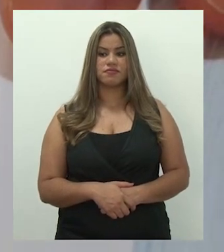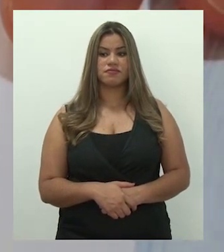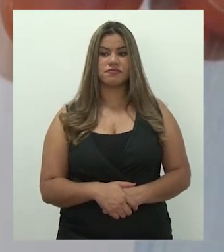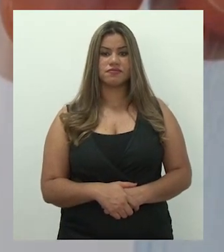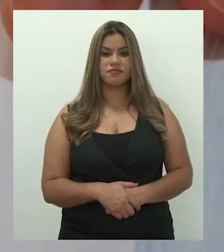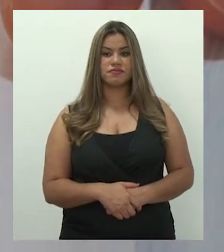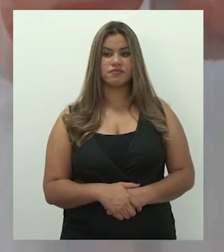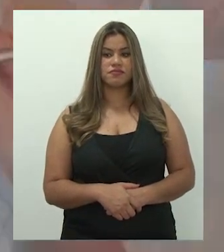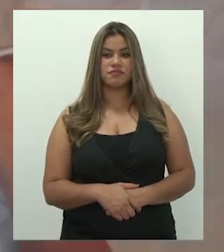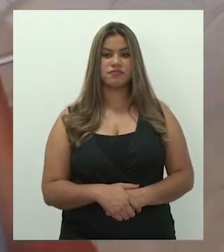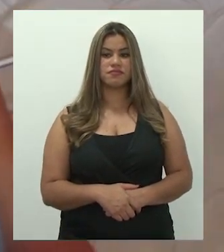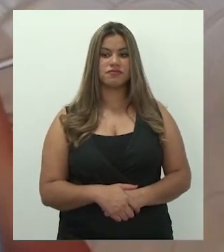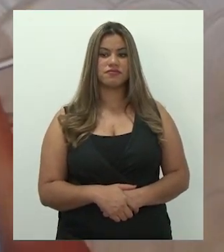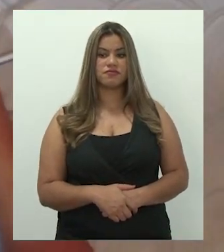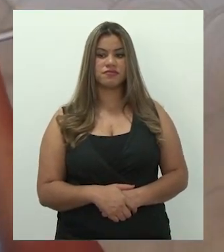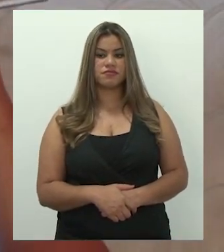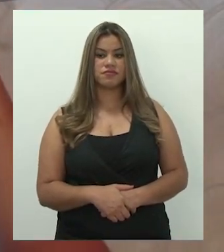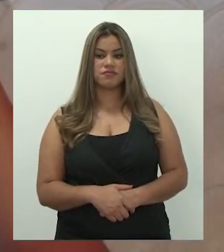trace a linha.